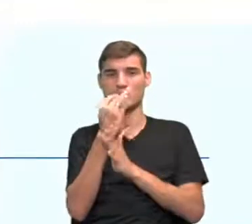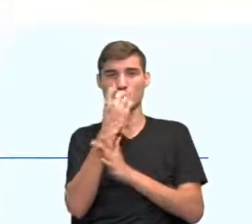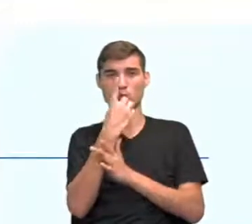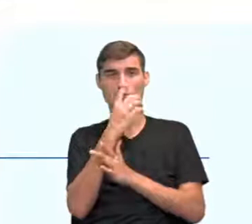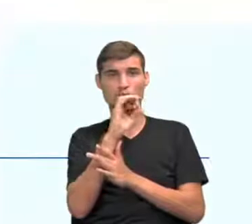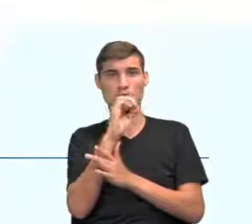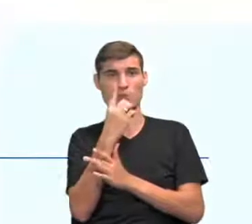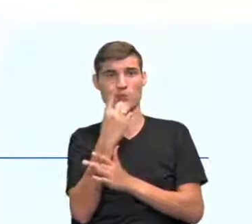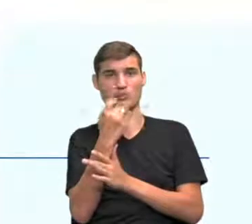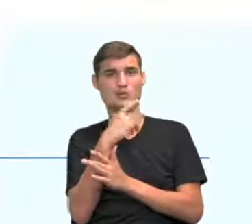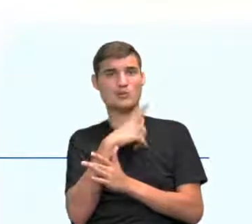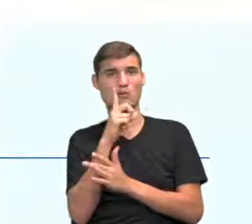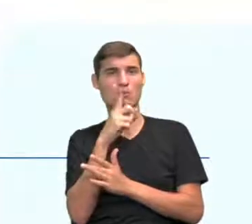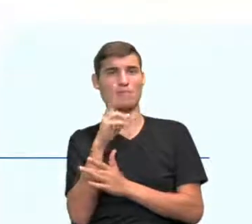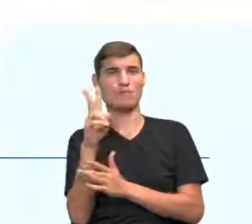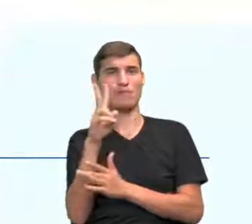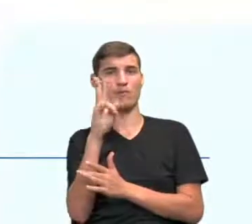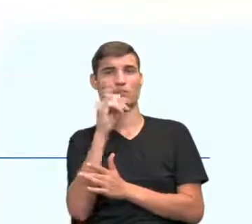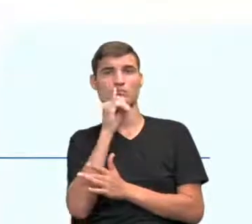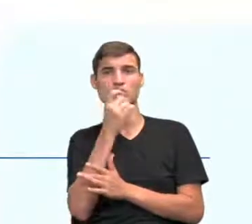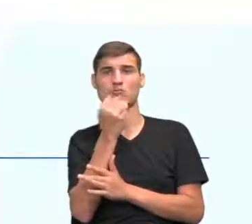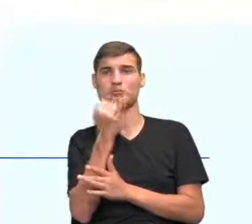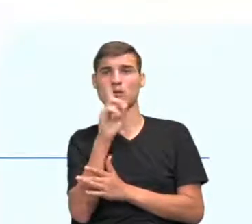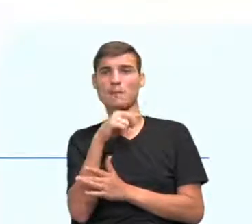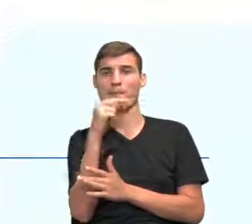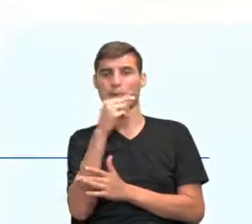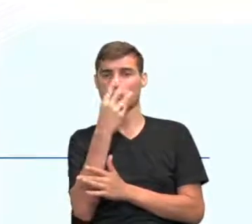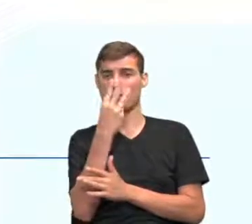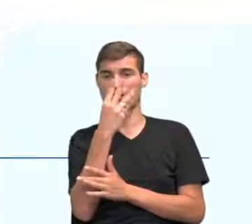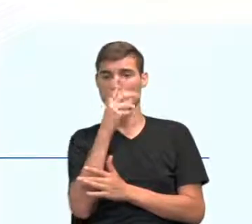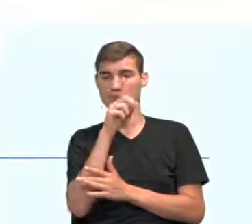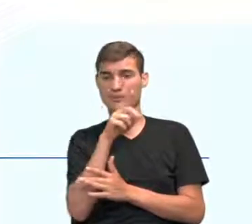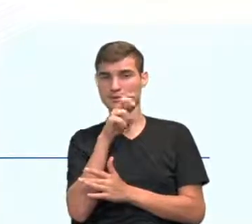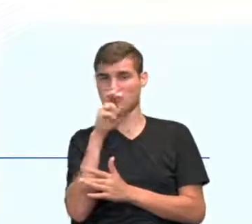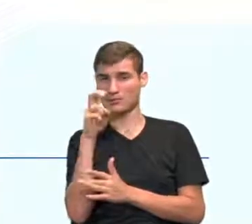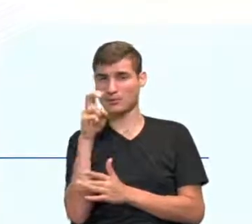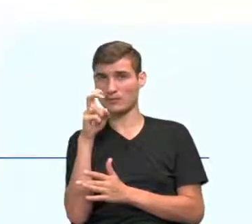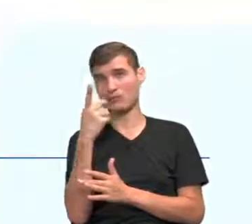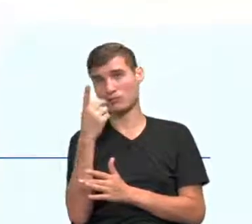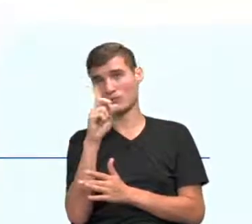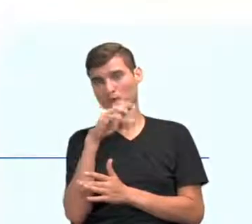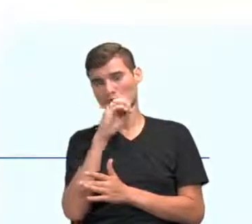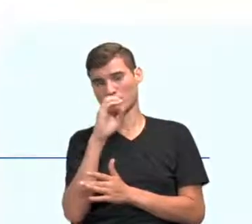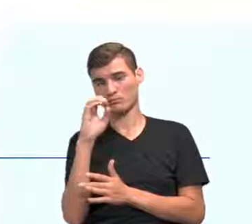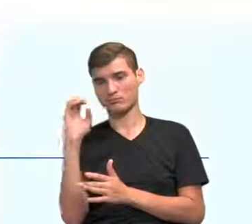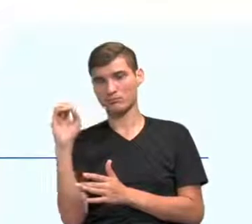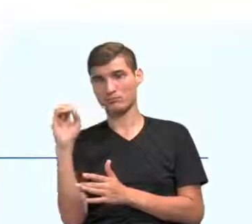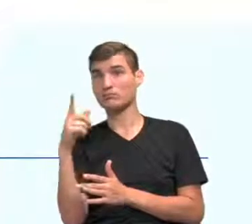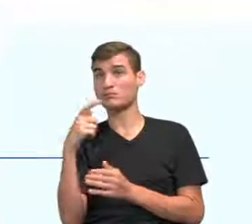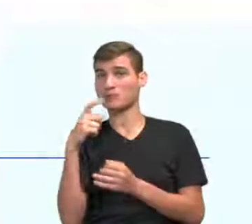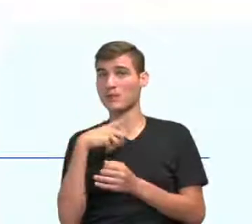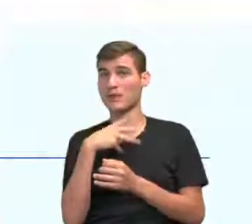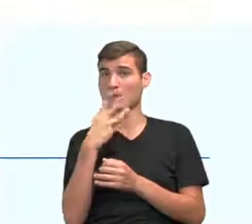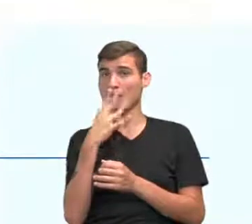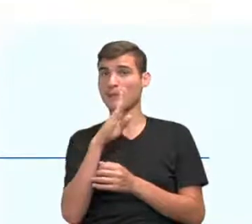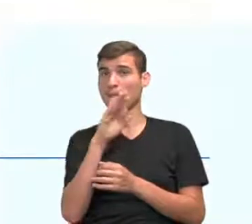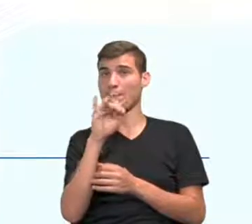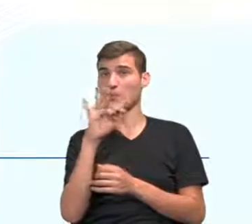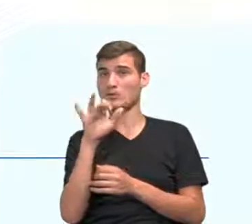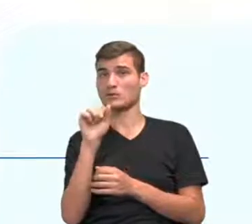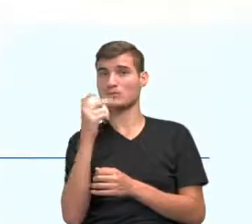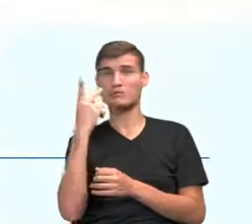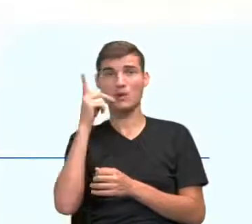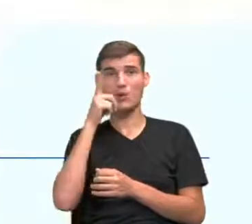tiver um valor que foi quantizado como menos 3,5, o código dele é 000. Eu preciso de 3 bits para